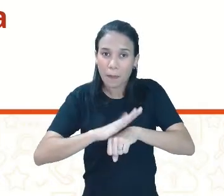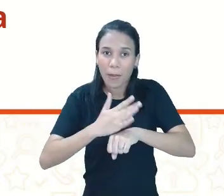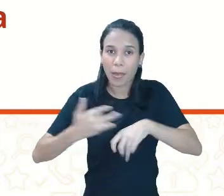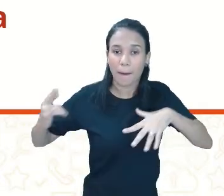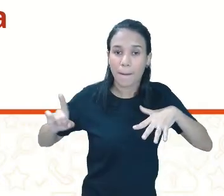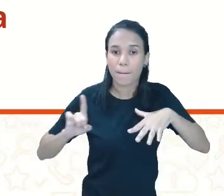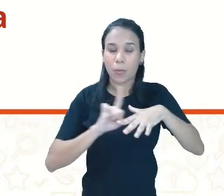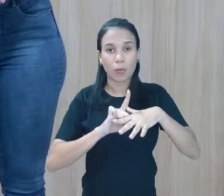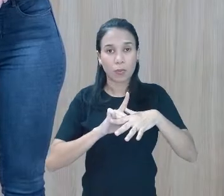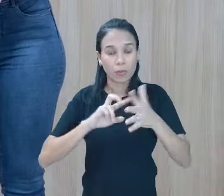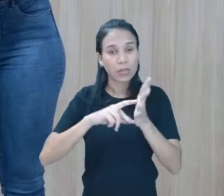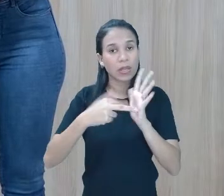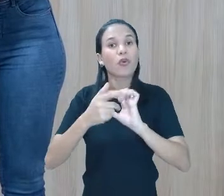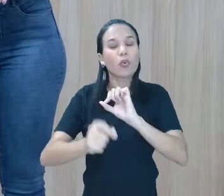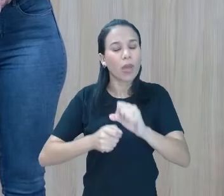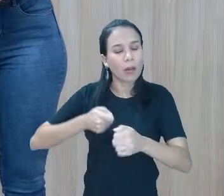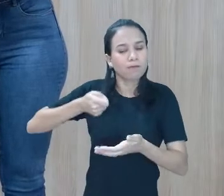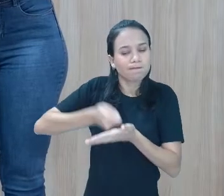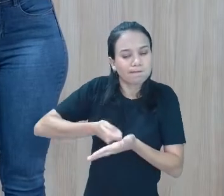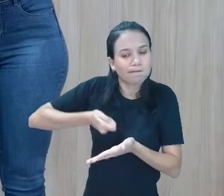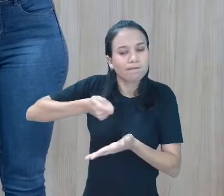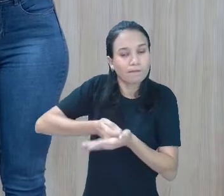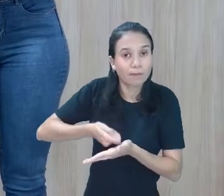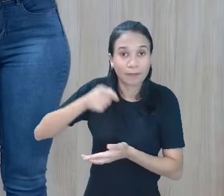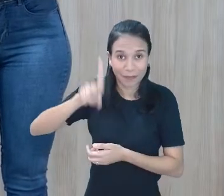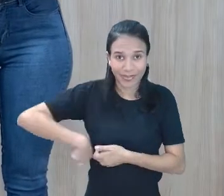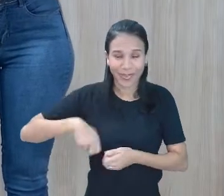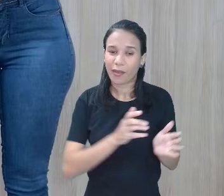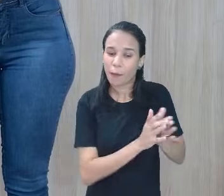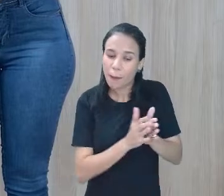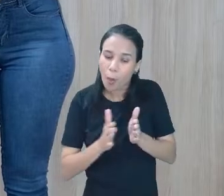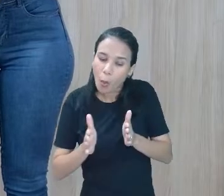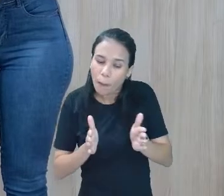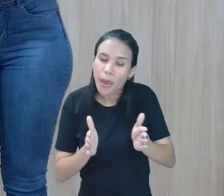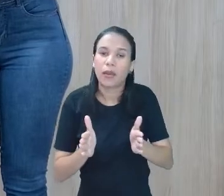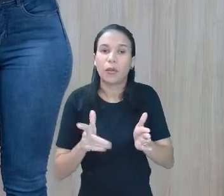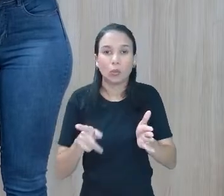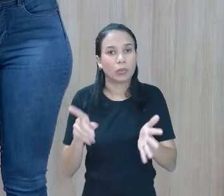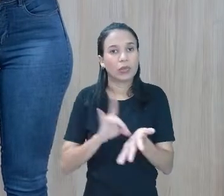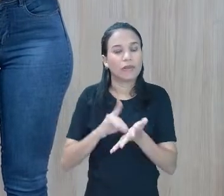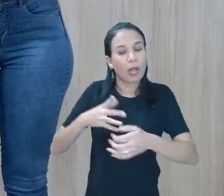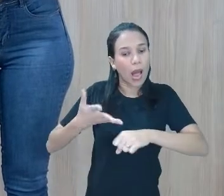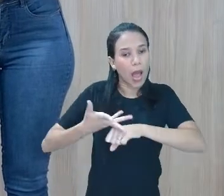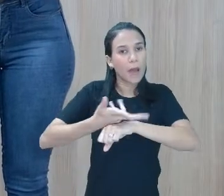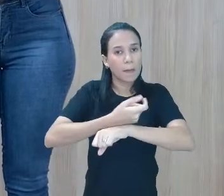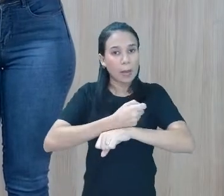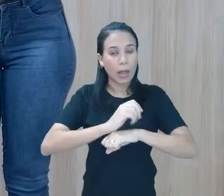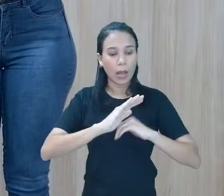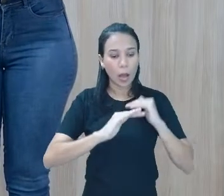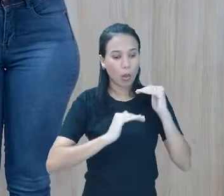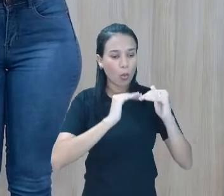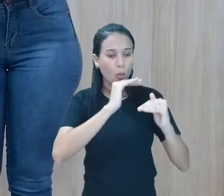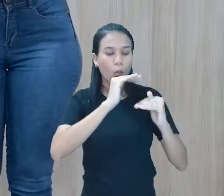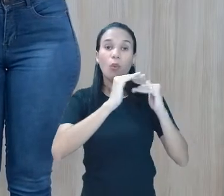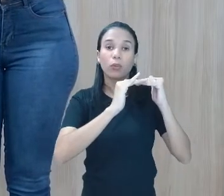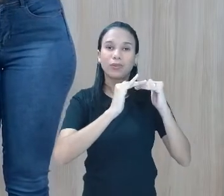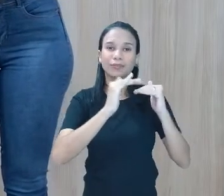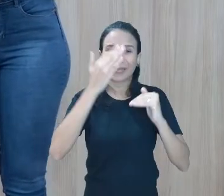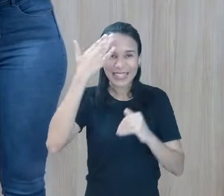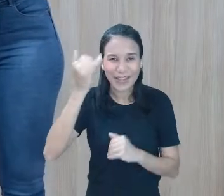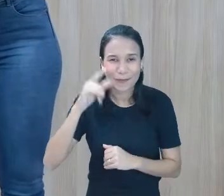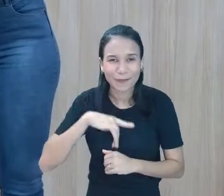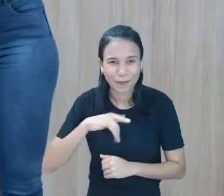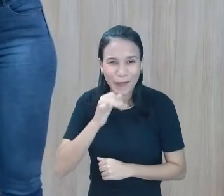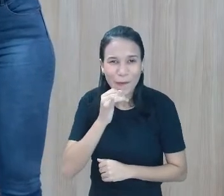isso gera persistência. Não é? É uma fase onde muitas habilidades estão sendo construídas. Sabe